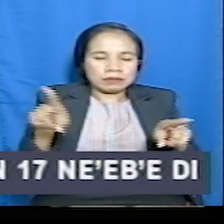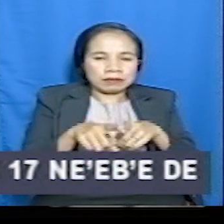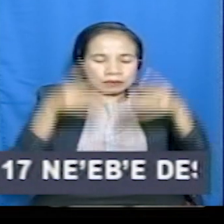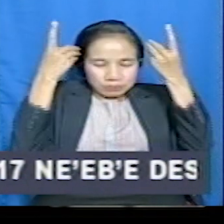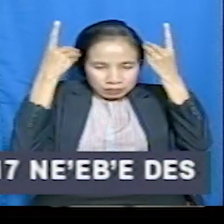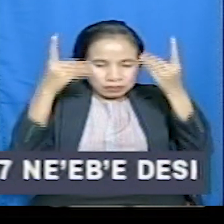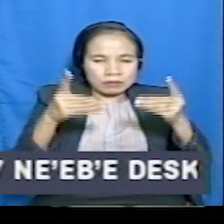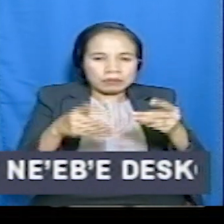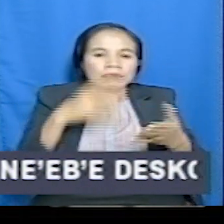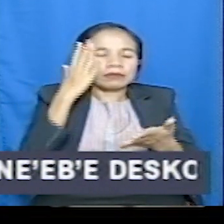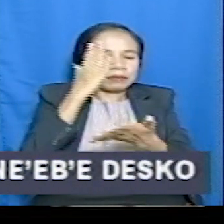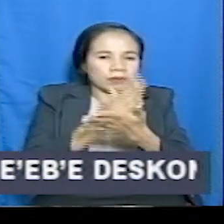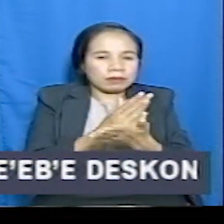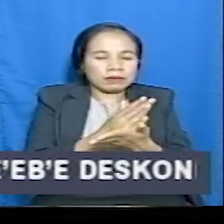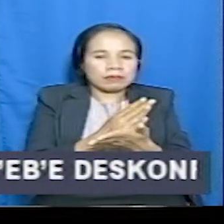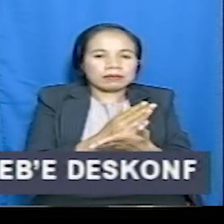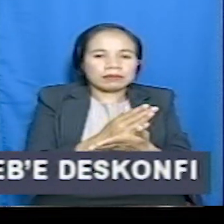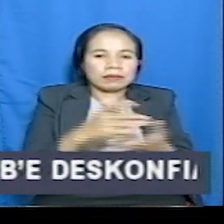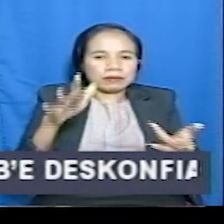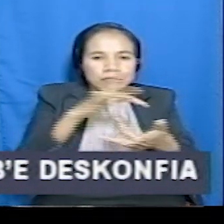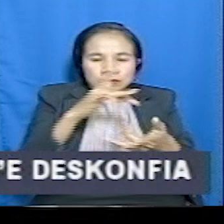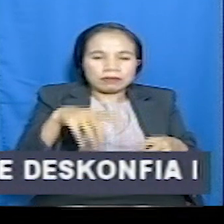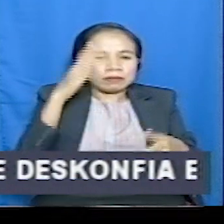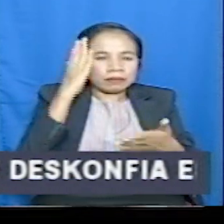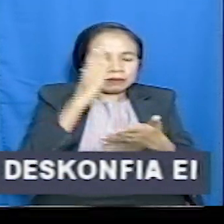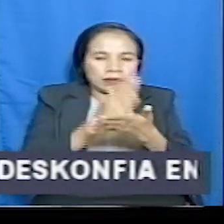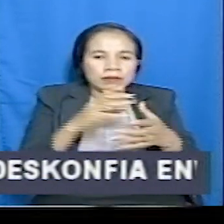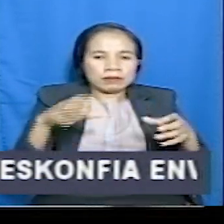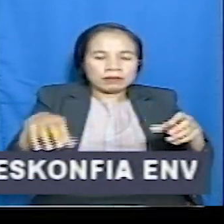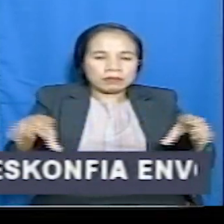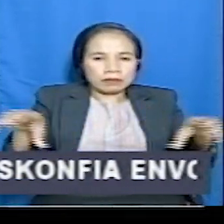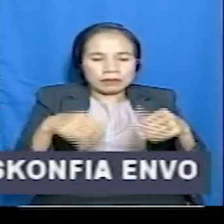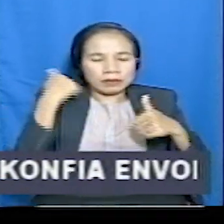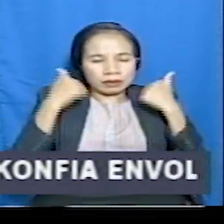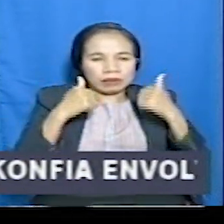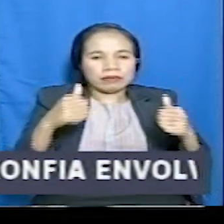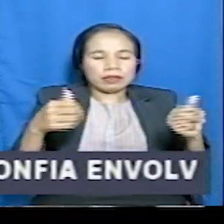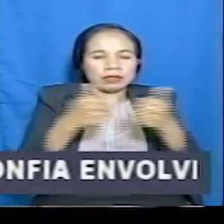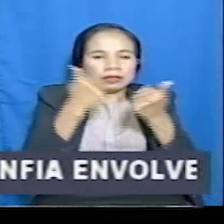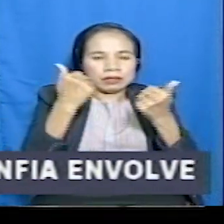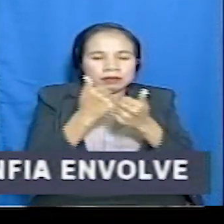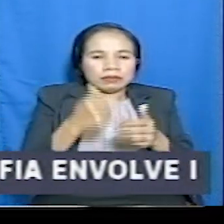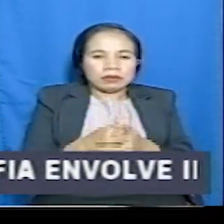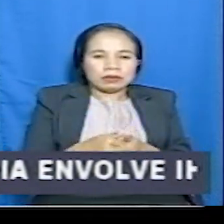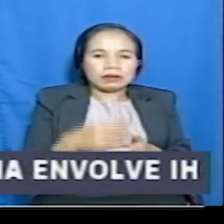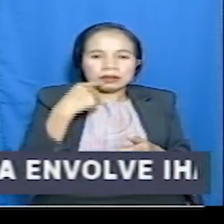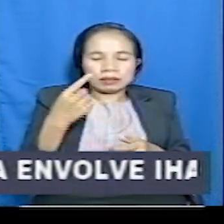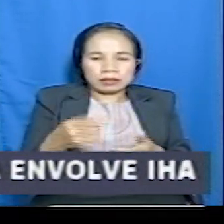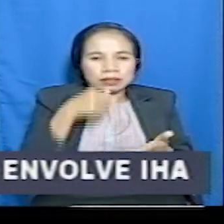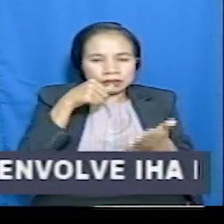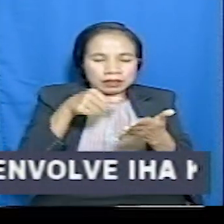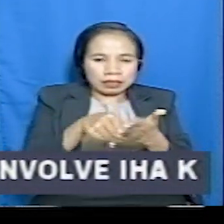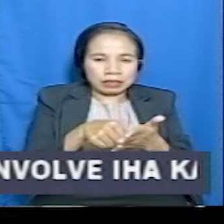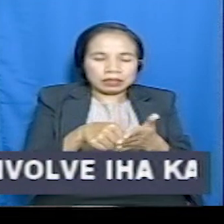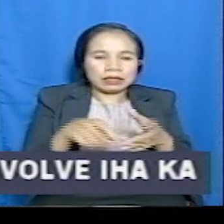decisão conjunta hodi bandu, hala movimento para atividade jogo desportiva. Administrador Município Lautem Domingo Sávio Hateten, carta